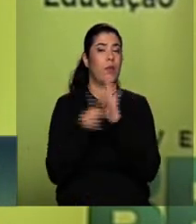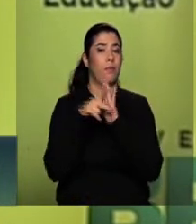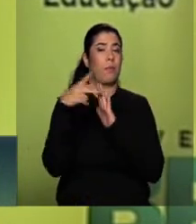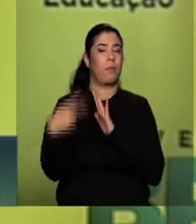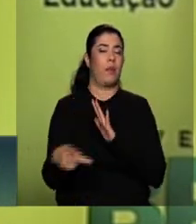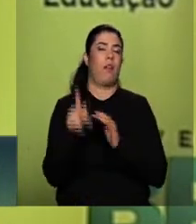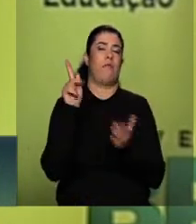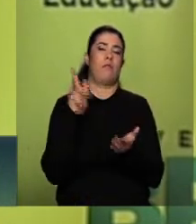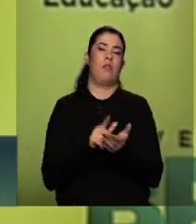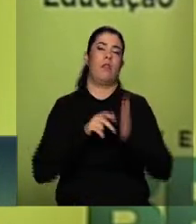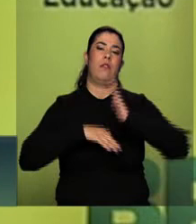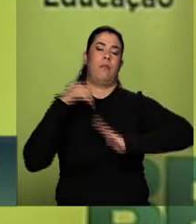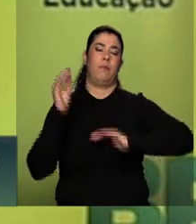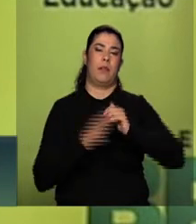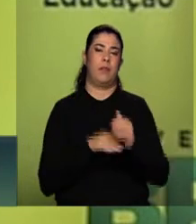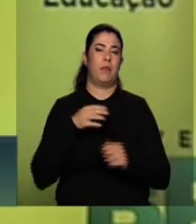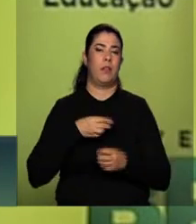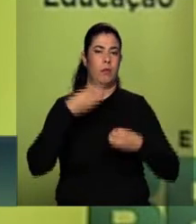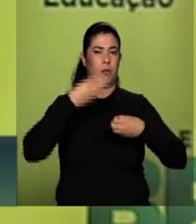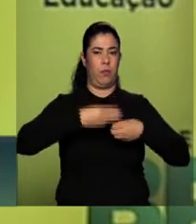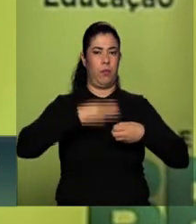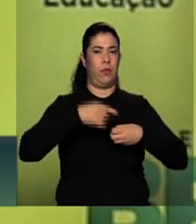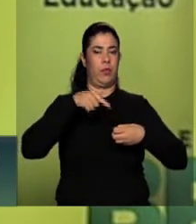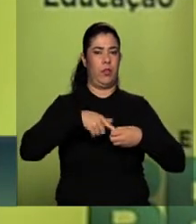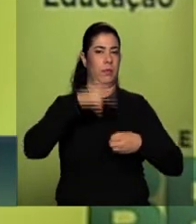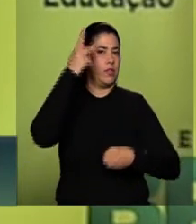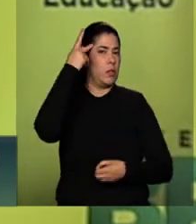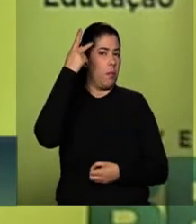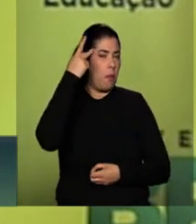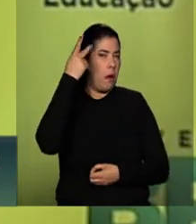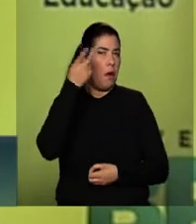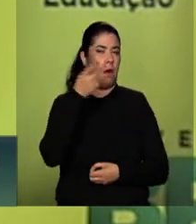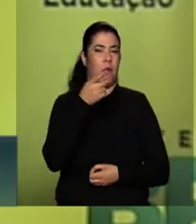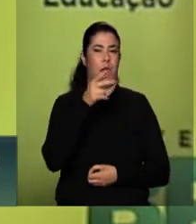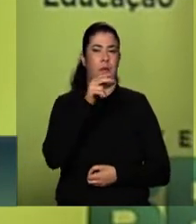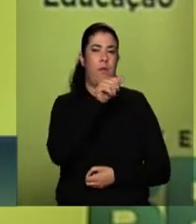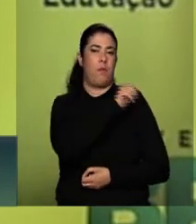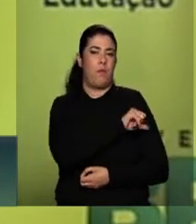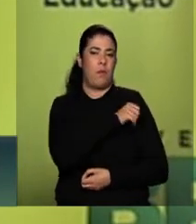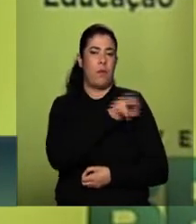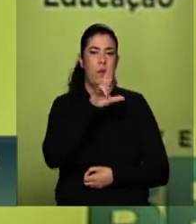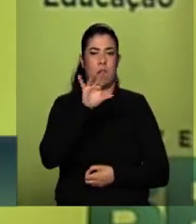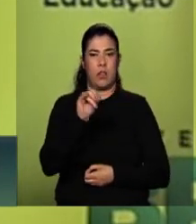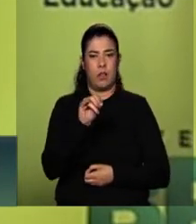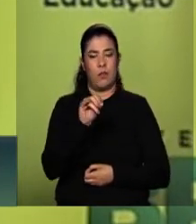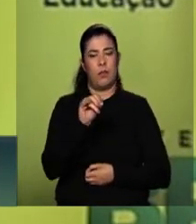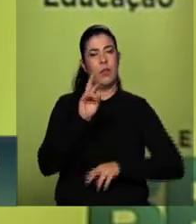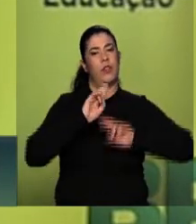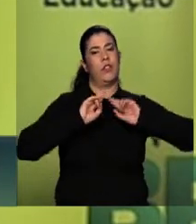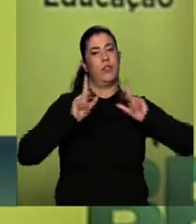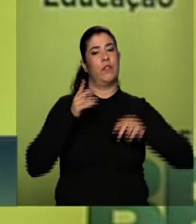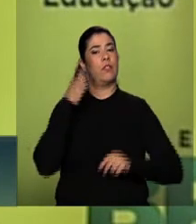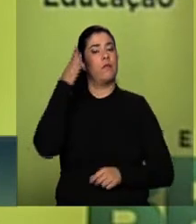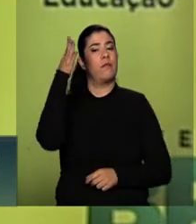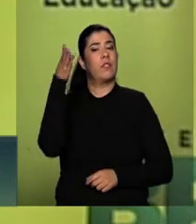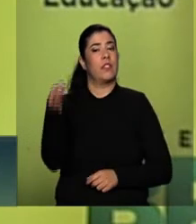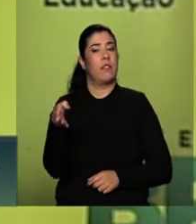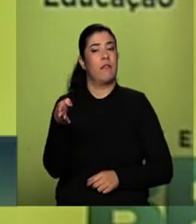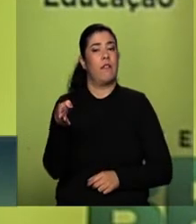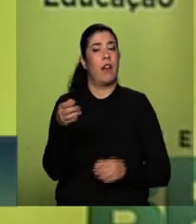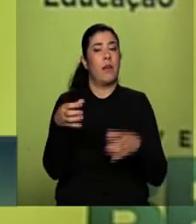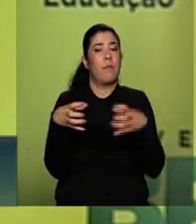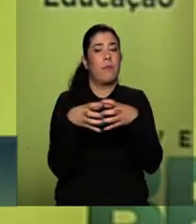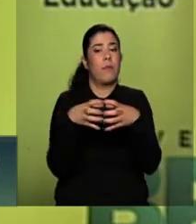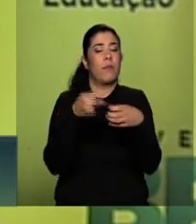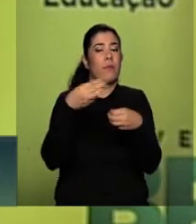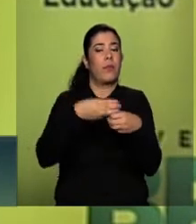país. Exercer a medicina no município, na cidade de São Paulo, na cidade do Rio de Janeiro, é diferente de exercer a medicina numa cidade de 3 mil